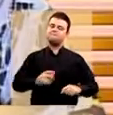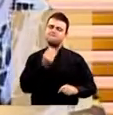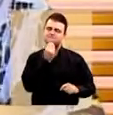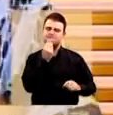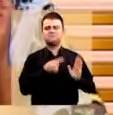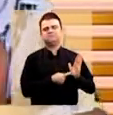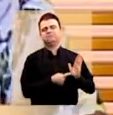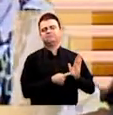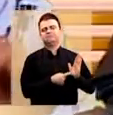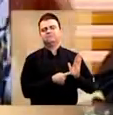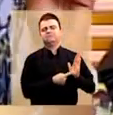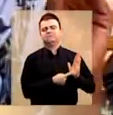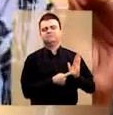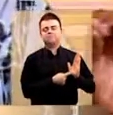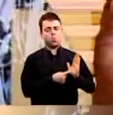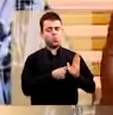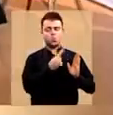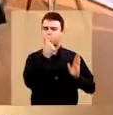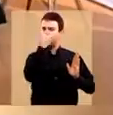diferença.